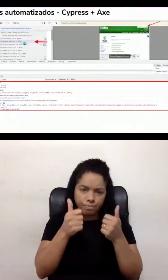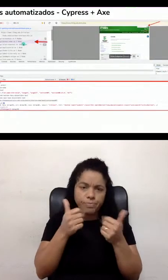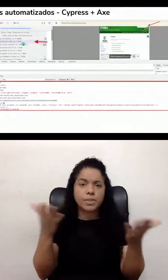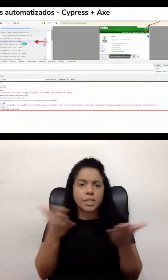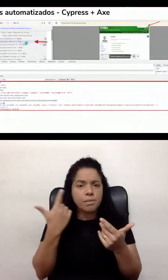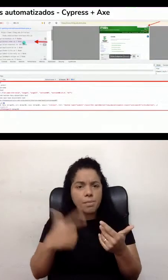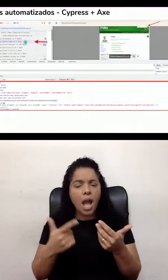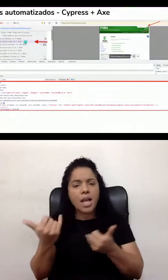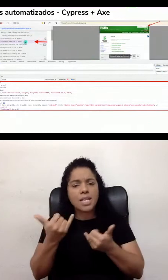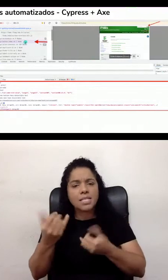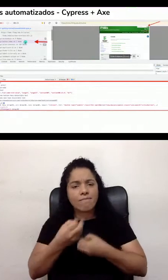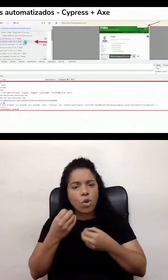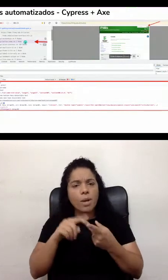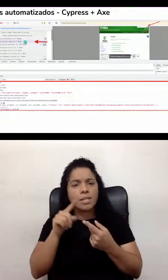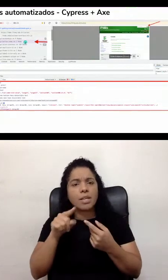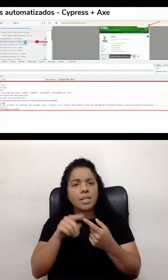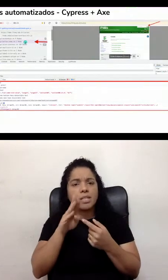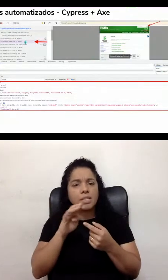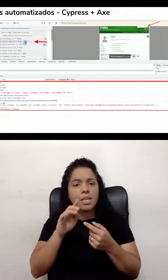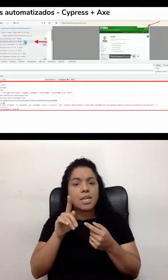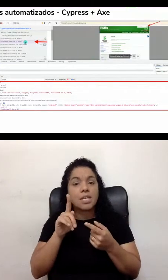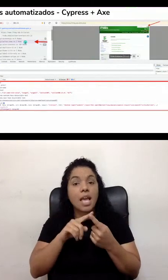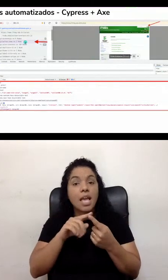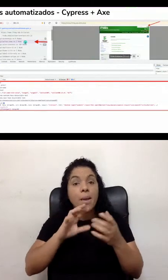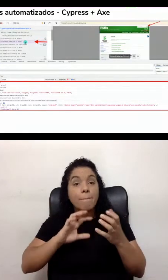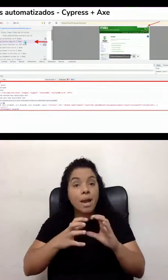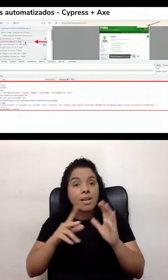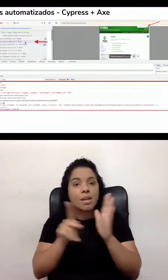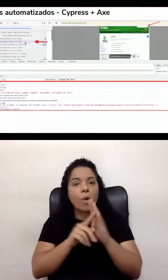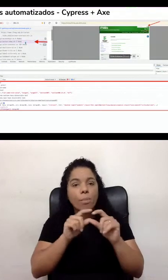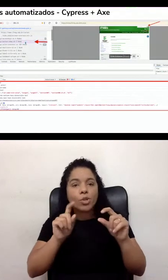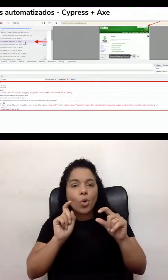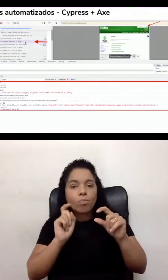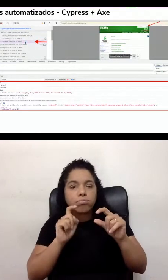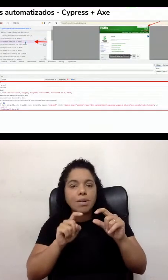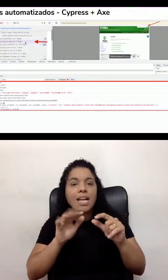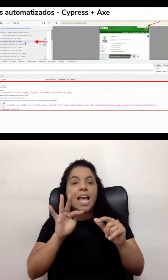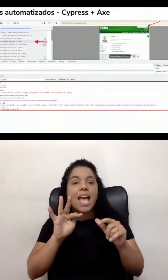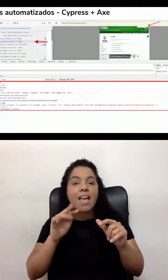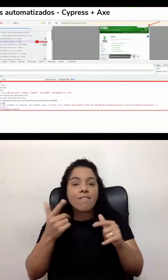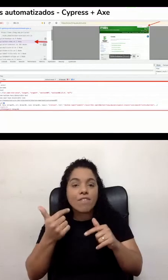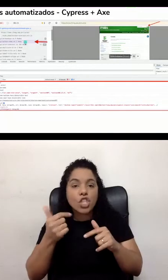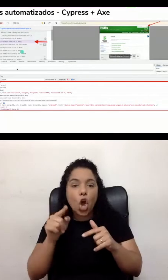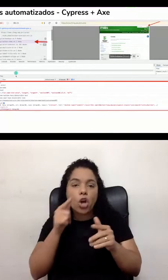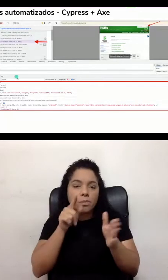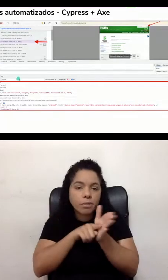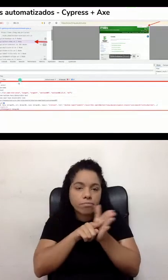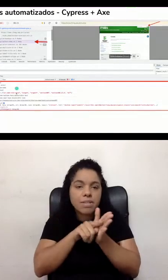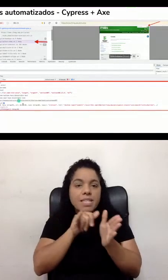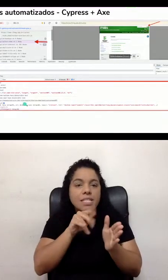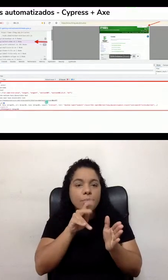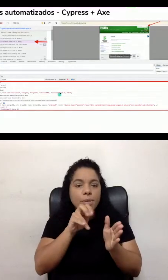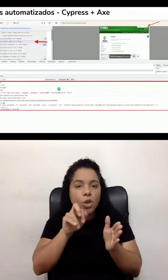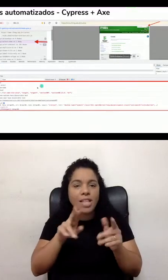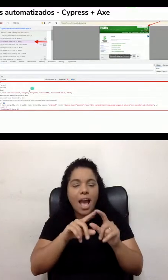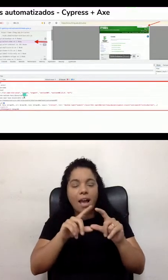mais informações sobre esse bug do botão. Lembra? Eu dou um F2 também para inspecionar. Ele vai